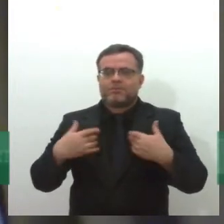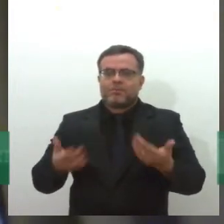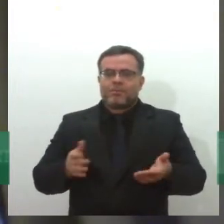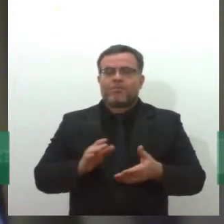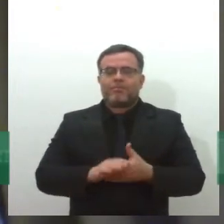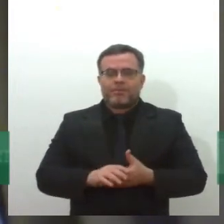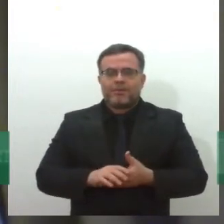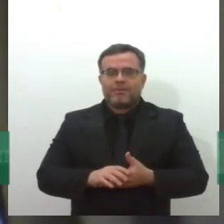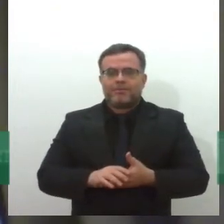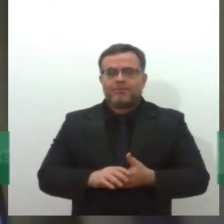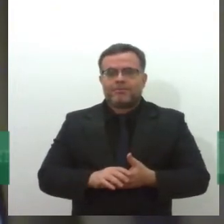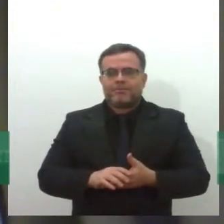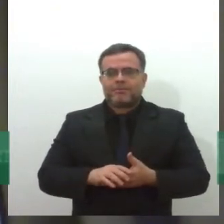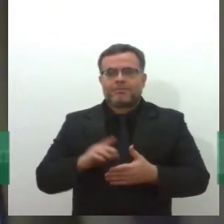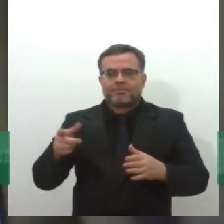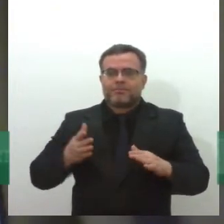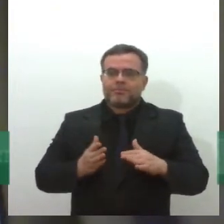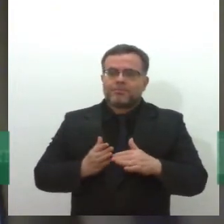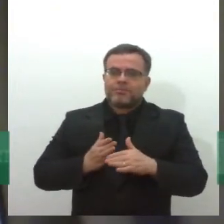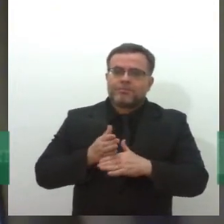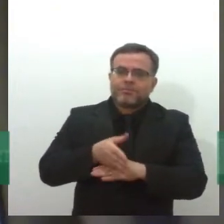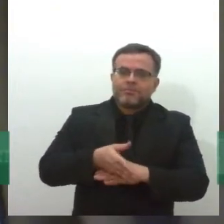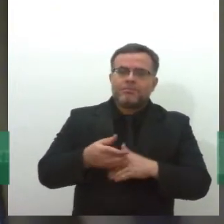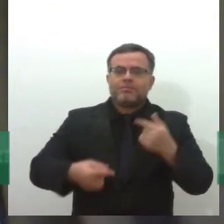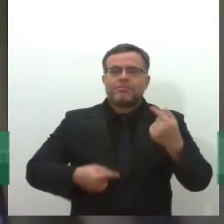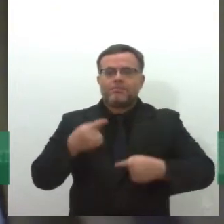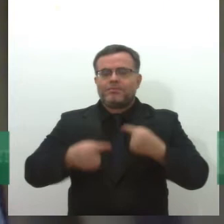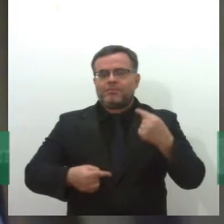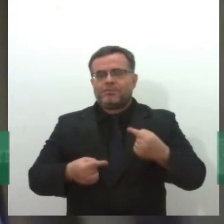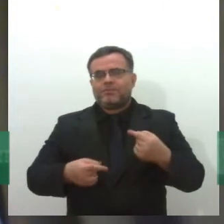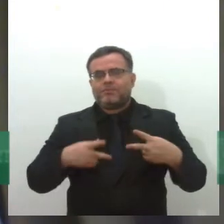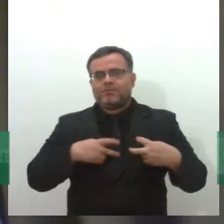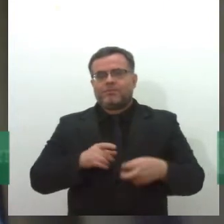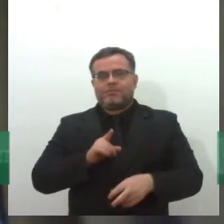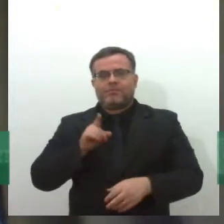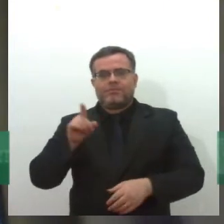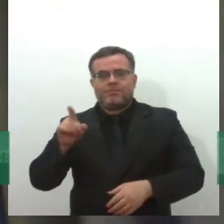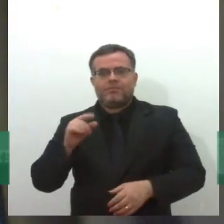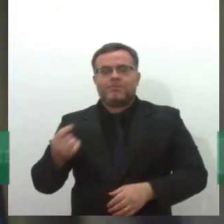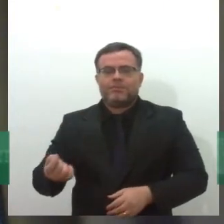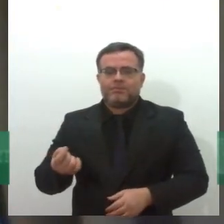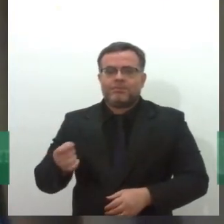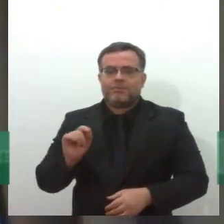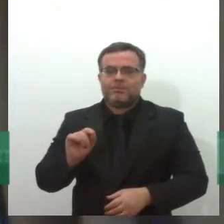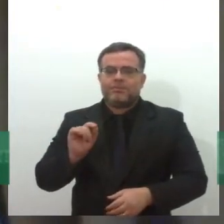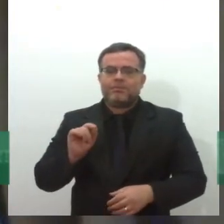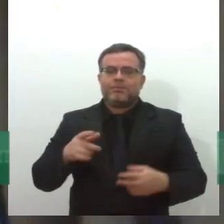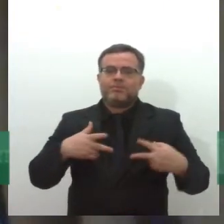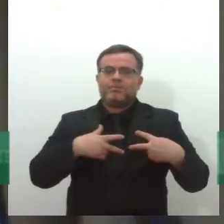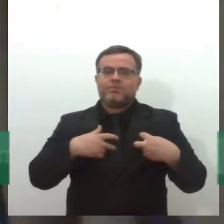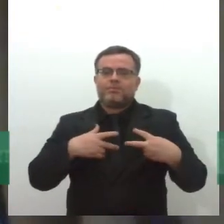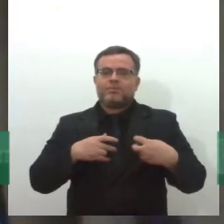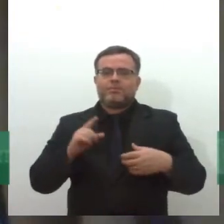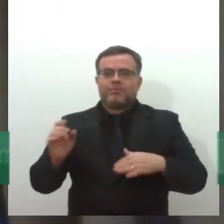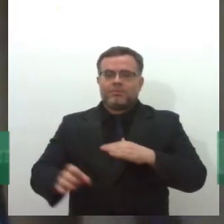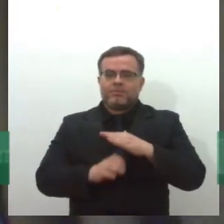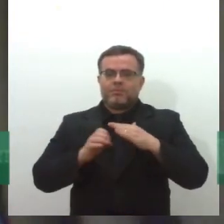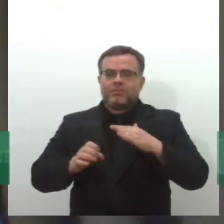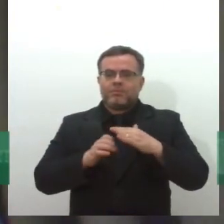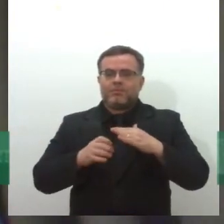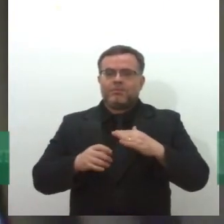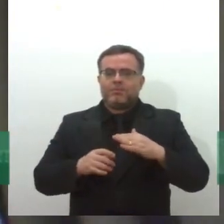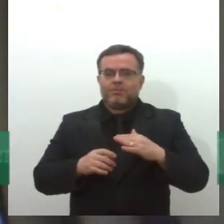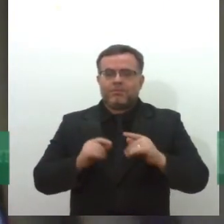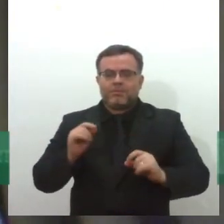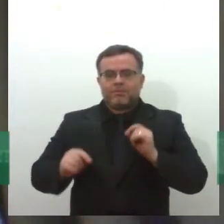é você interferir na política de preço da Petrobras. A Petrobras tornou-se a empresa de maior endividamento